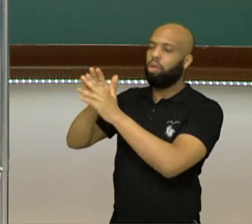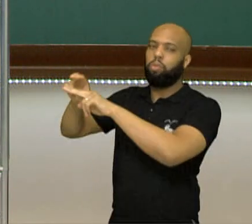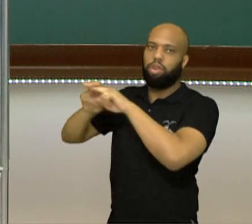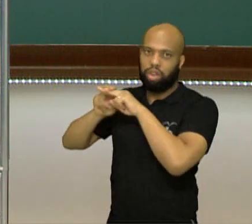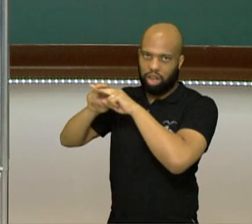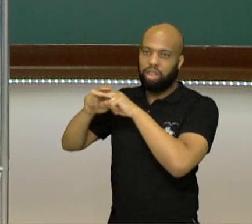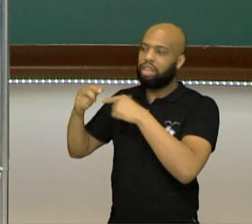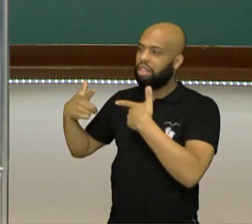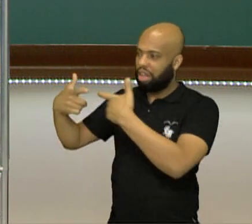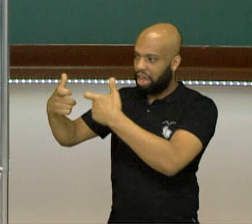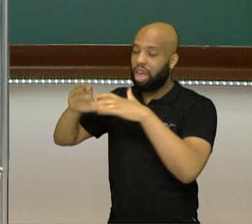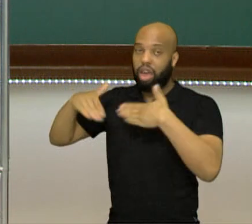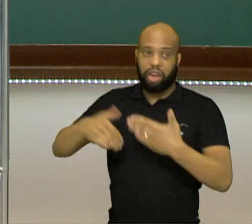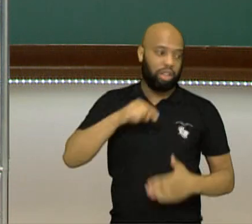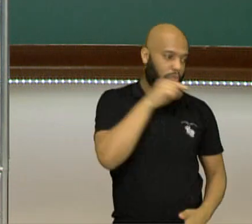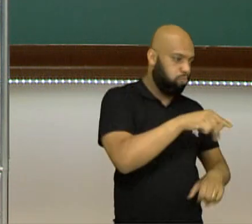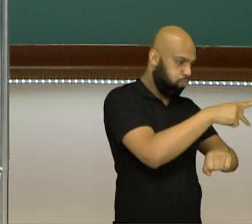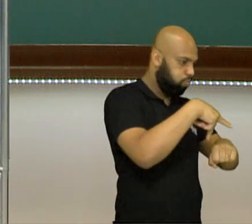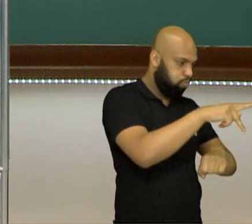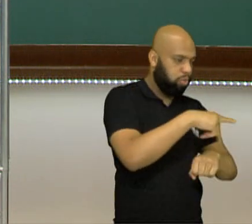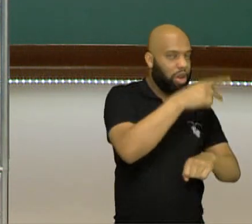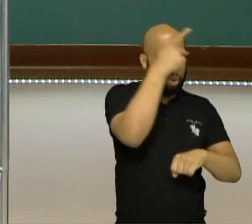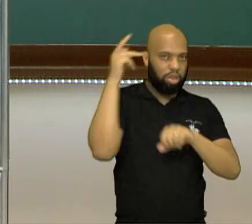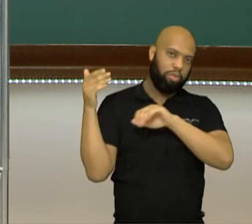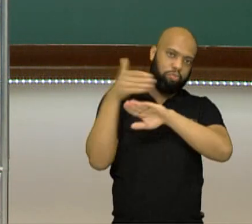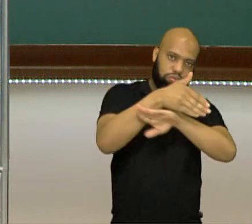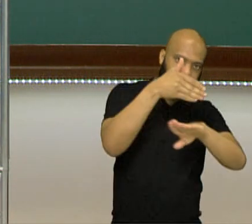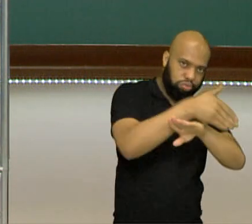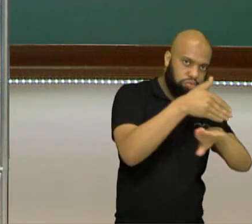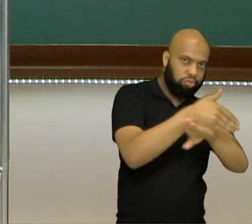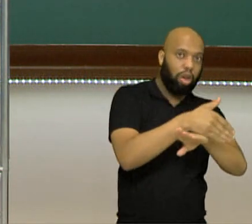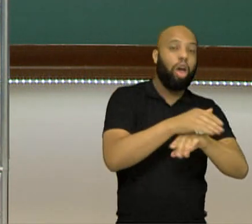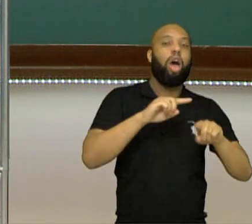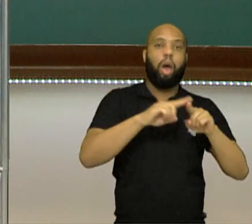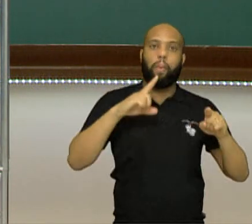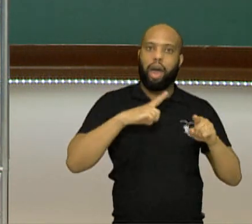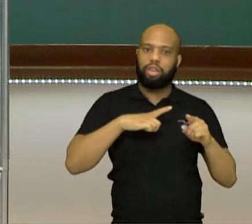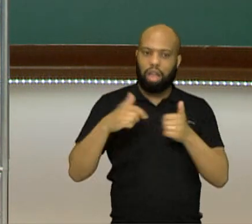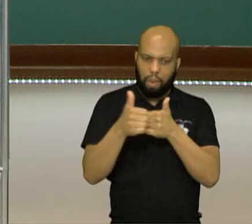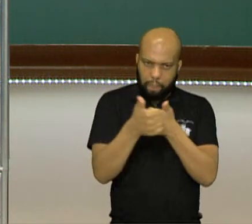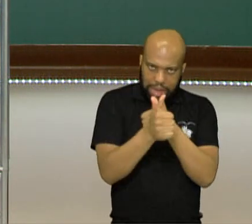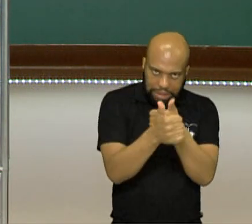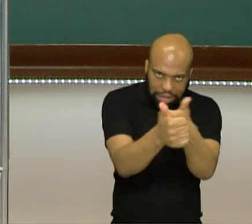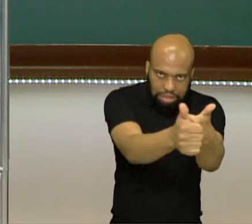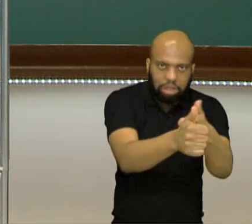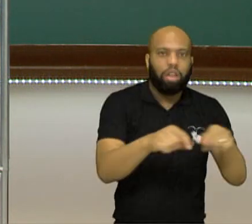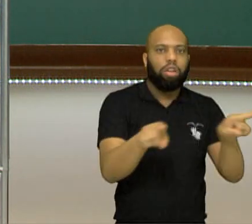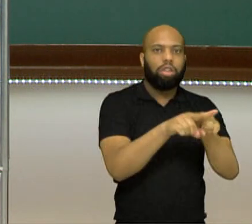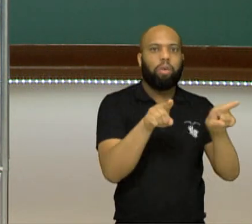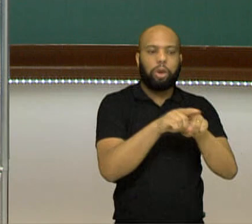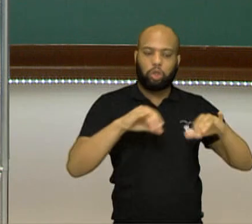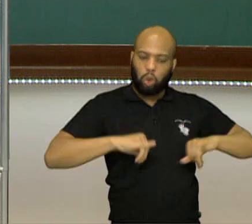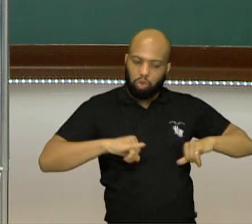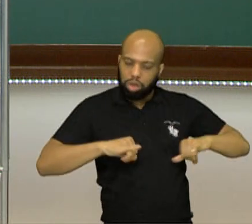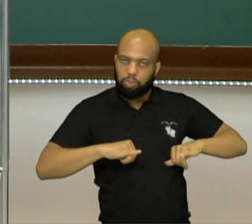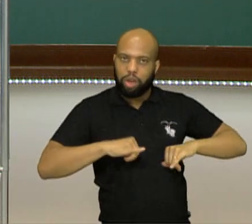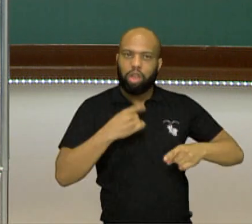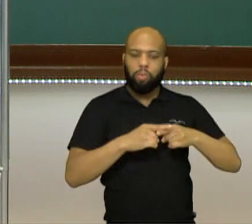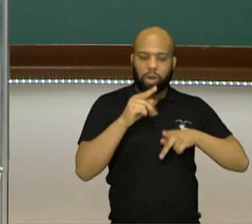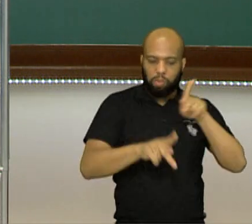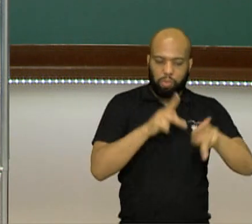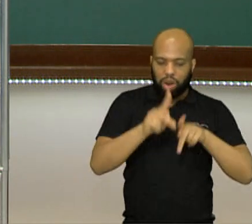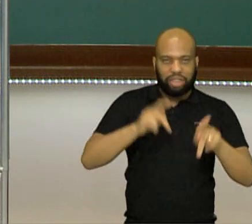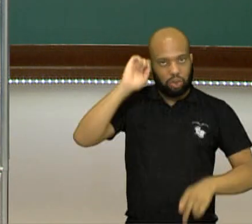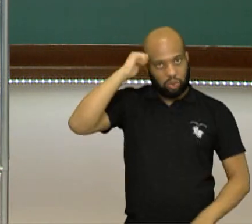a chegada de muitos imigrantes, que passaram a sofrer muita perseguição também, assim como a população negra já sofria